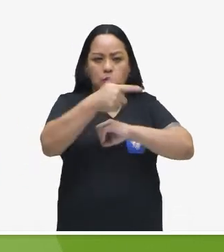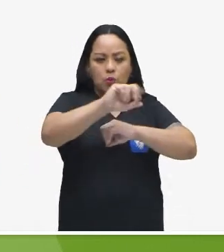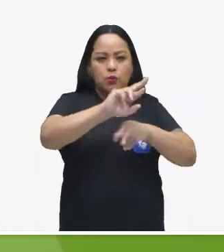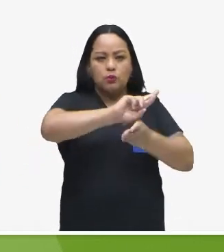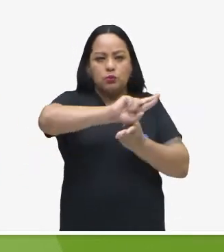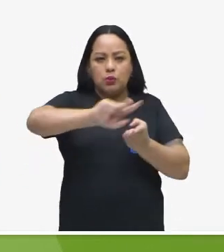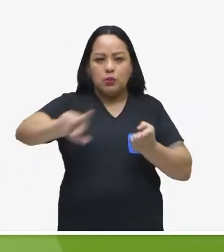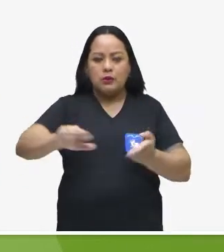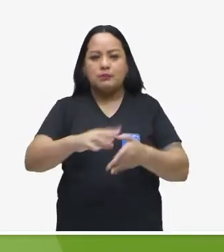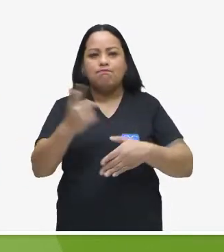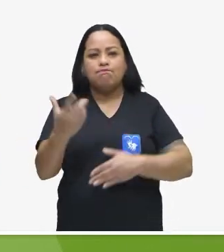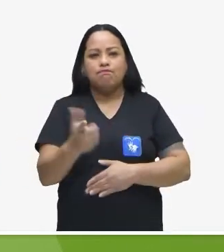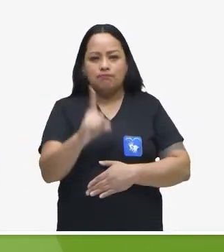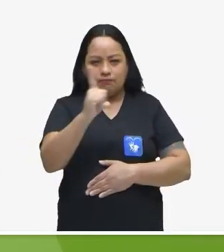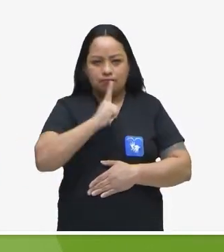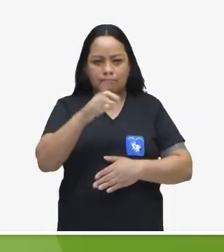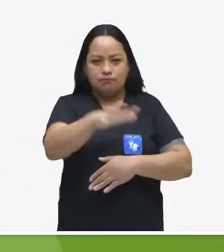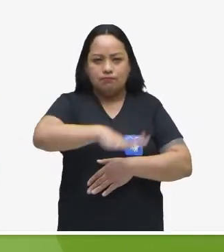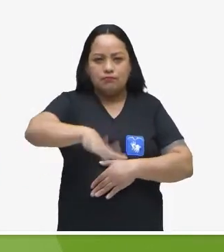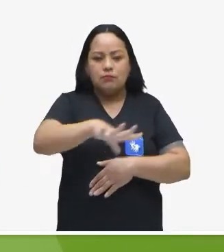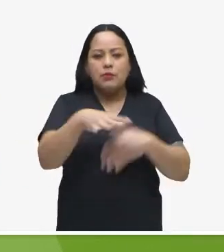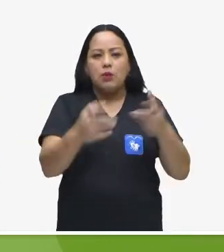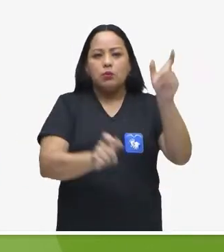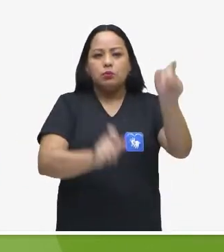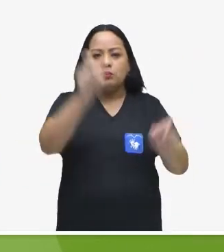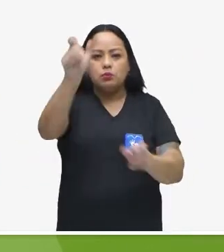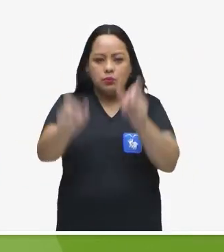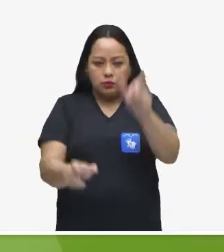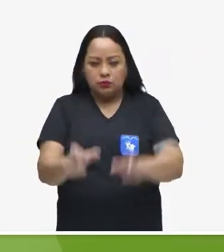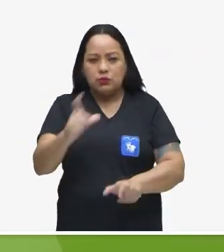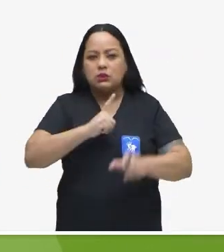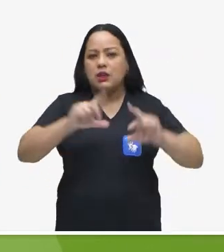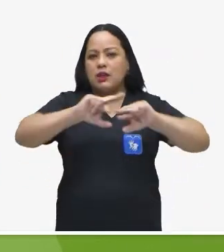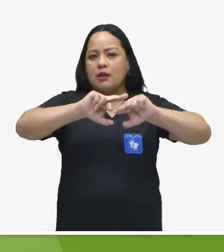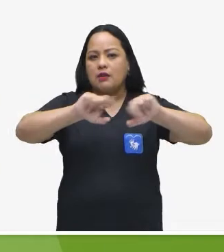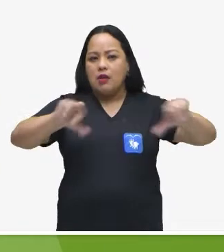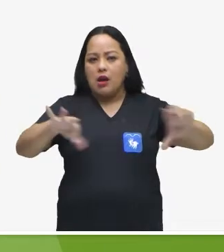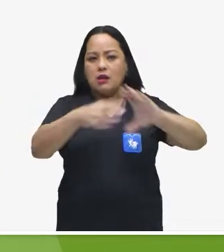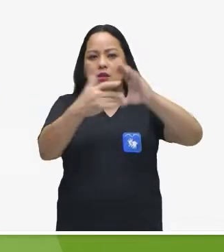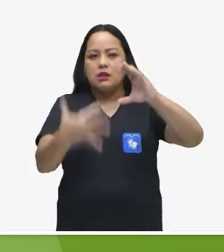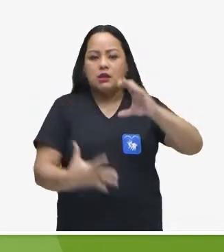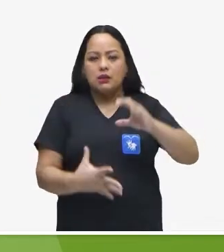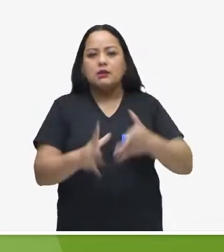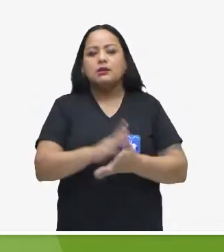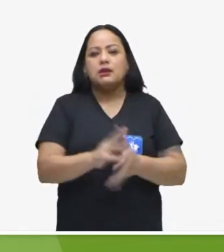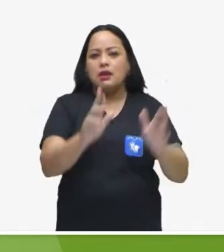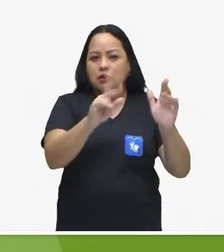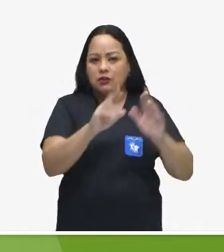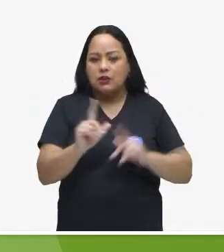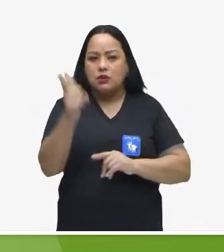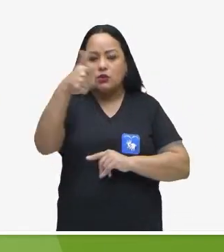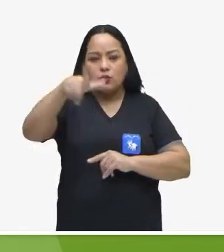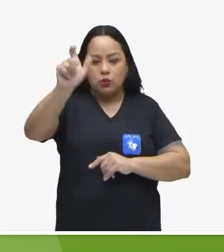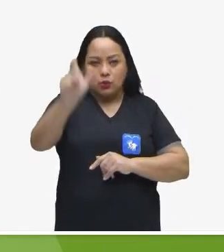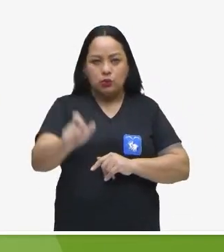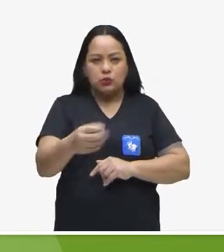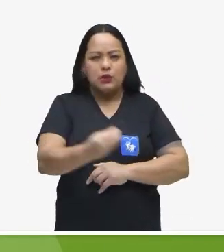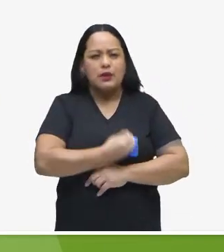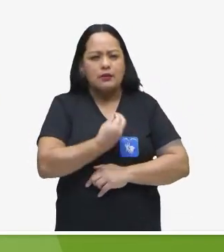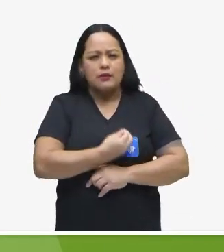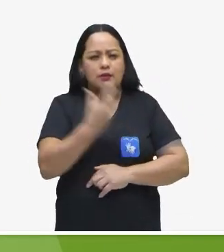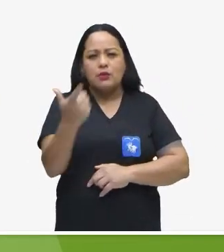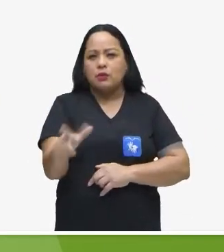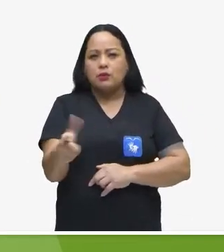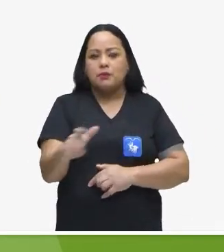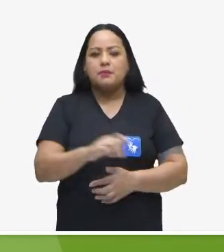nosso ambiente, tá? Então, os seres vivos possuem várias características que o distinguem dos seres que não são vivos, tá